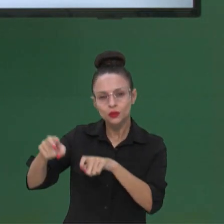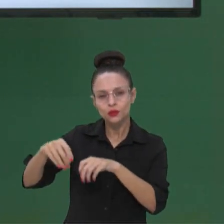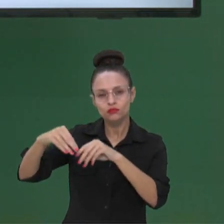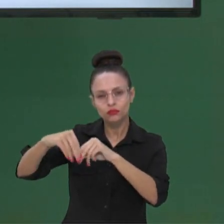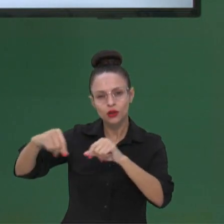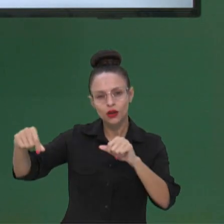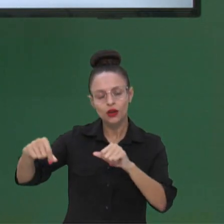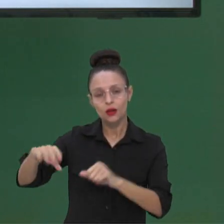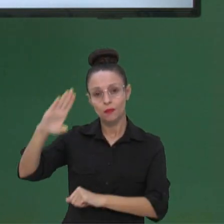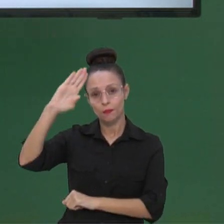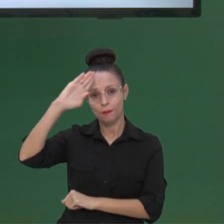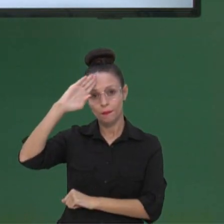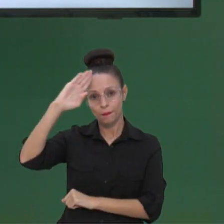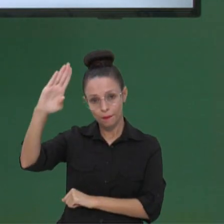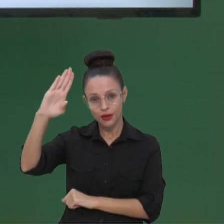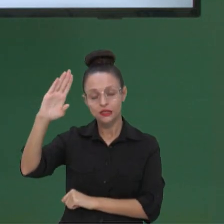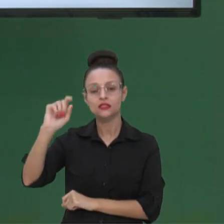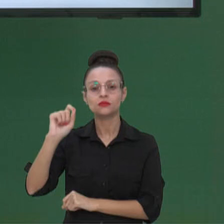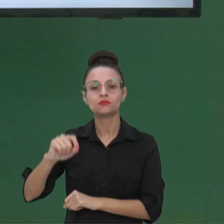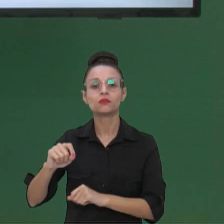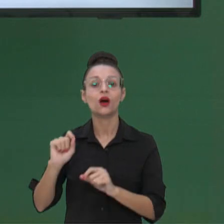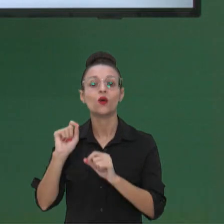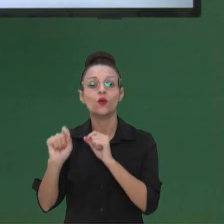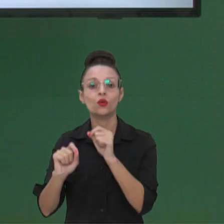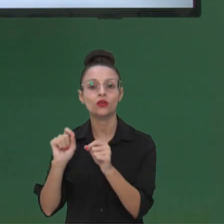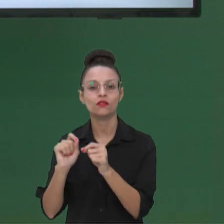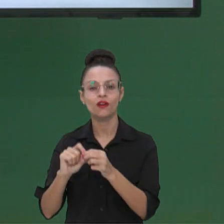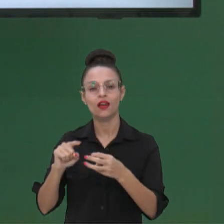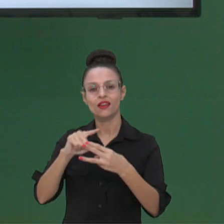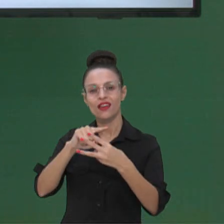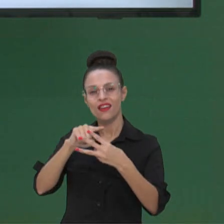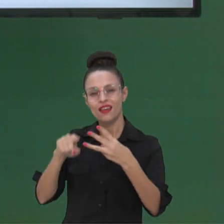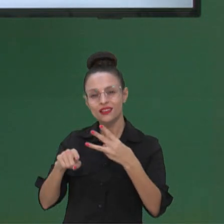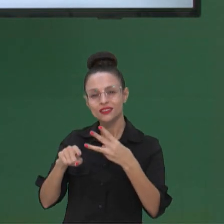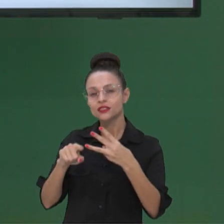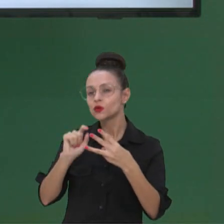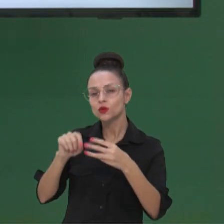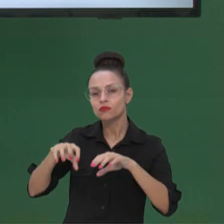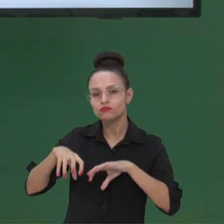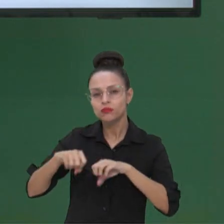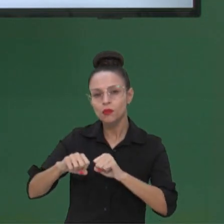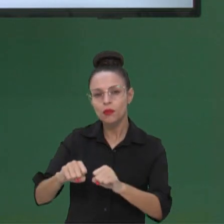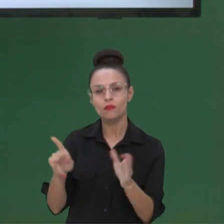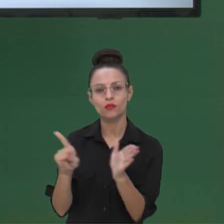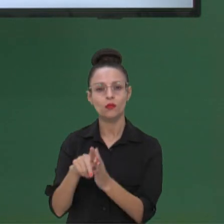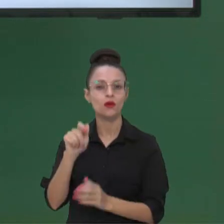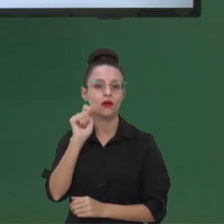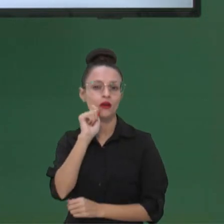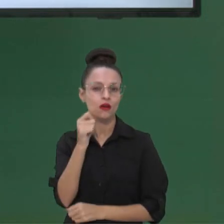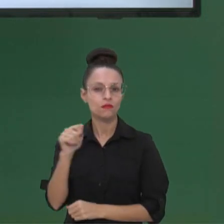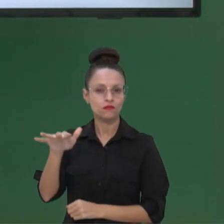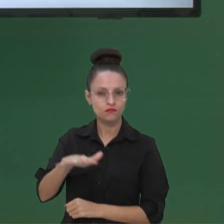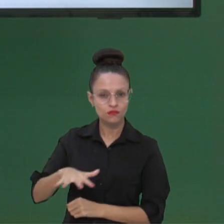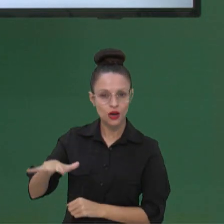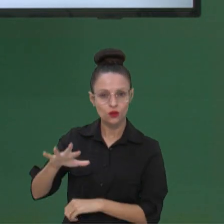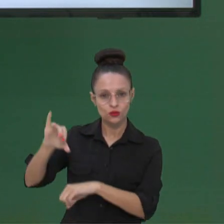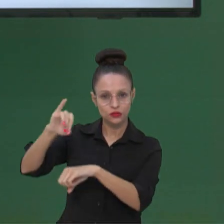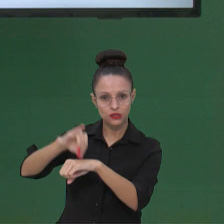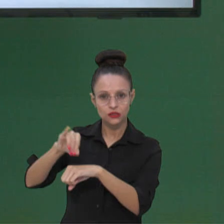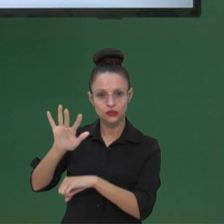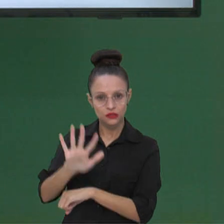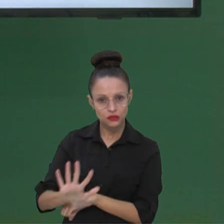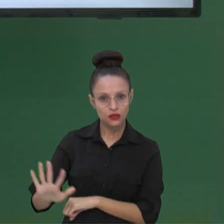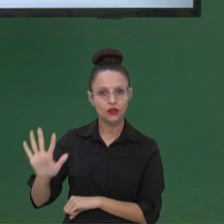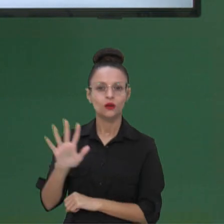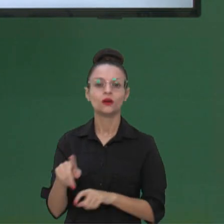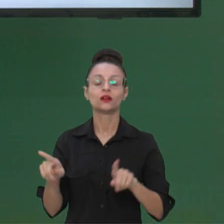principais produções: trigo, cevada e centeio. São as chamadas colônias do pão, essa região central.